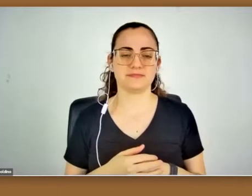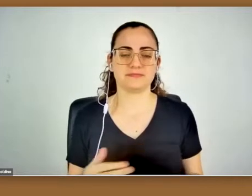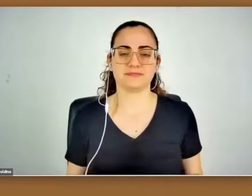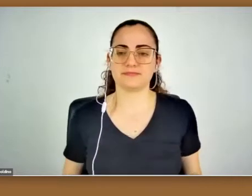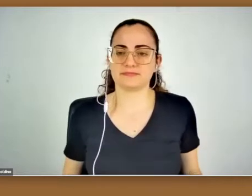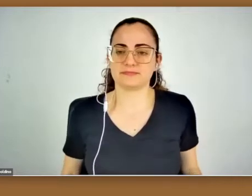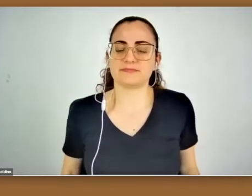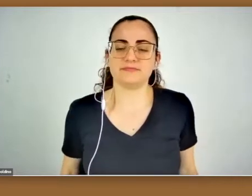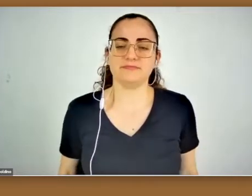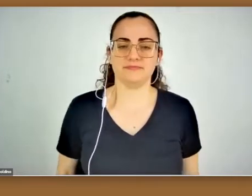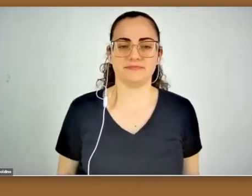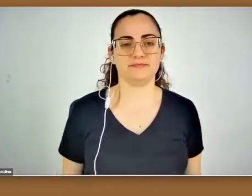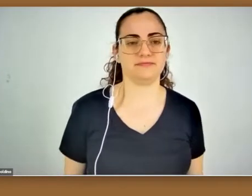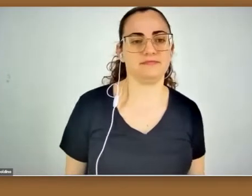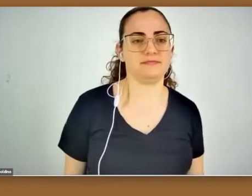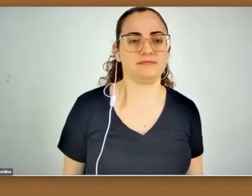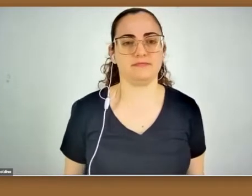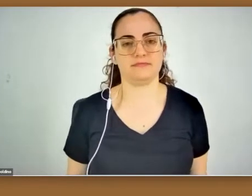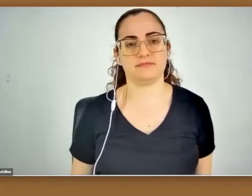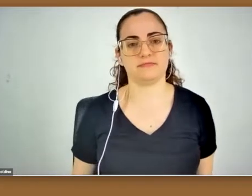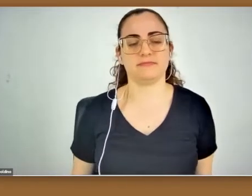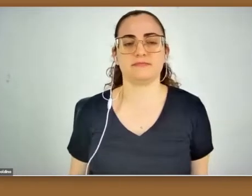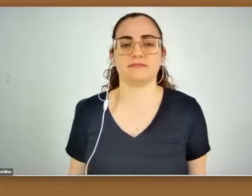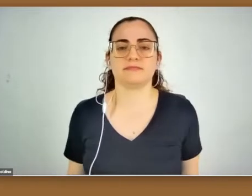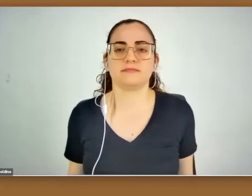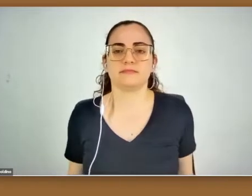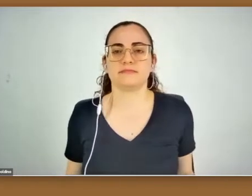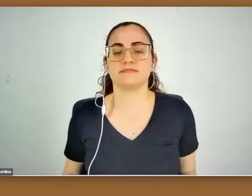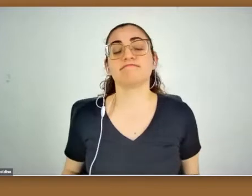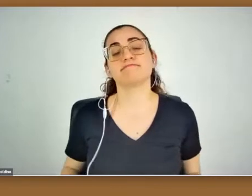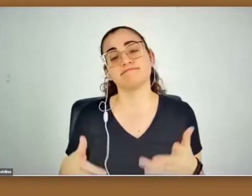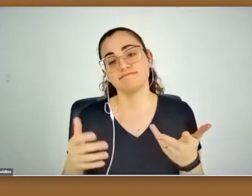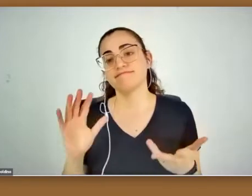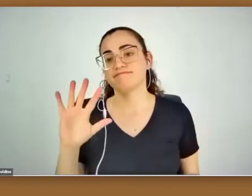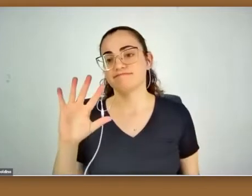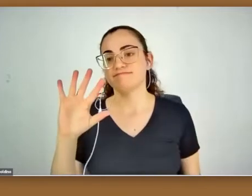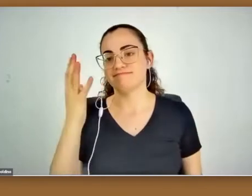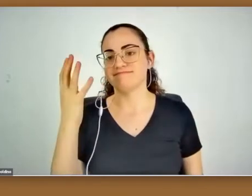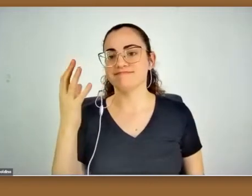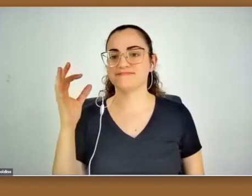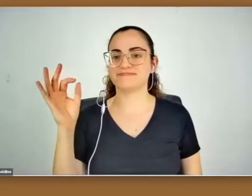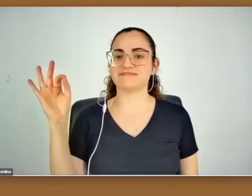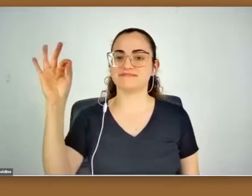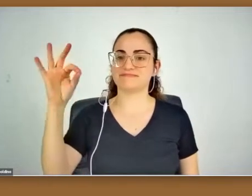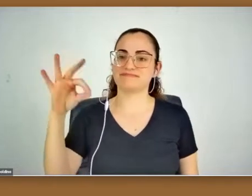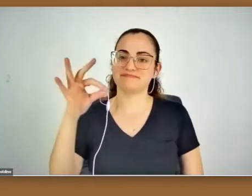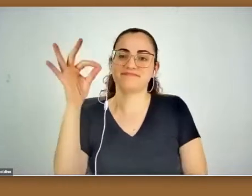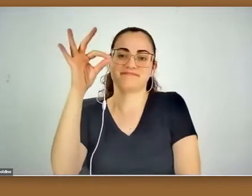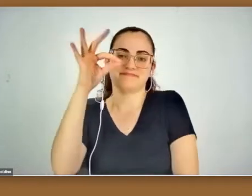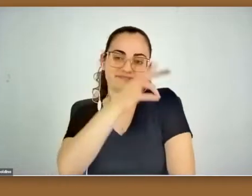E aí, então, sem querer, o mosquito acaba tendo uma importância enorme.